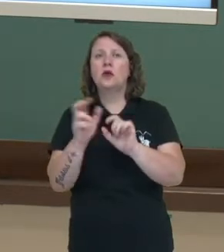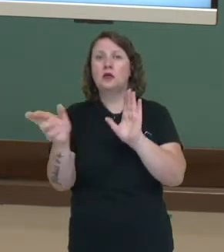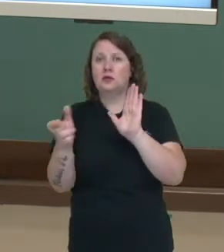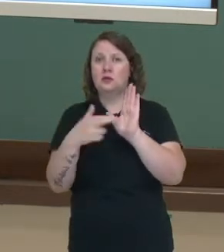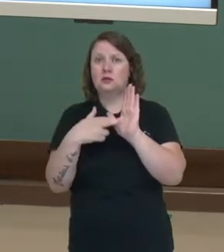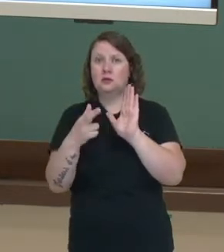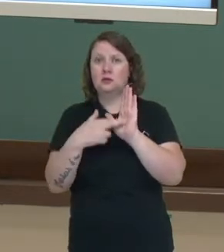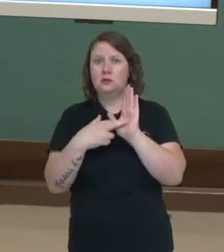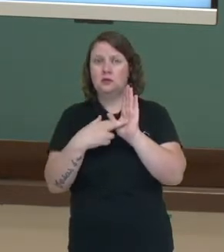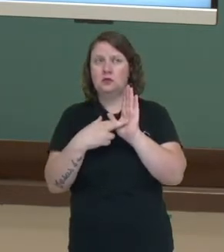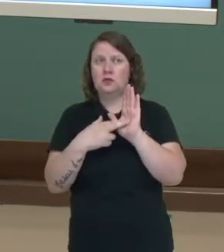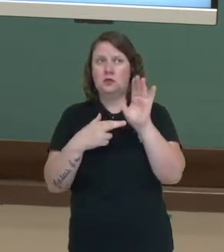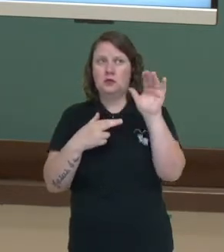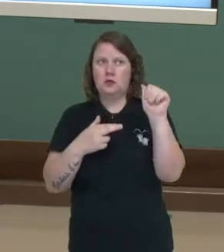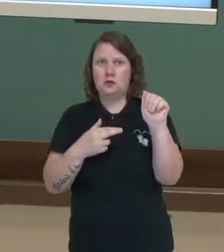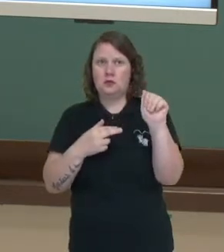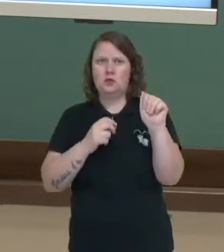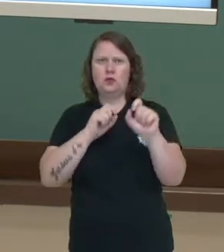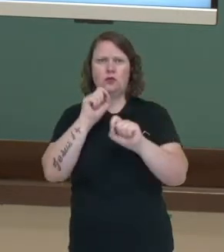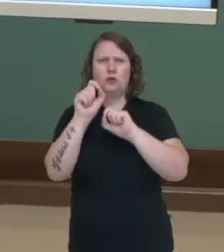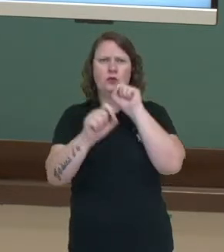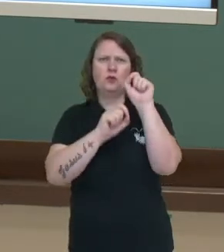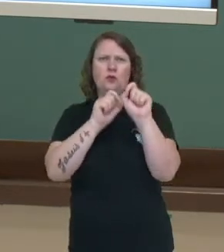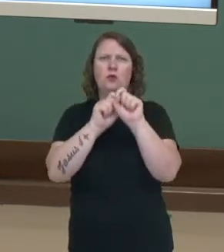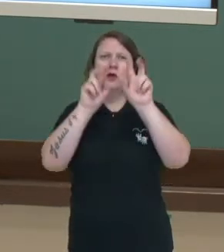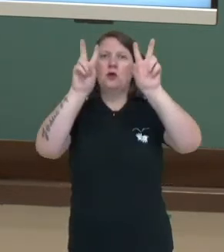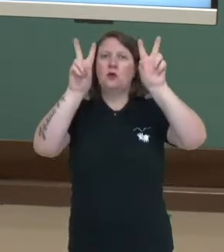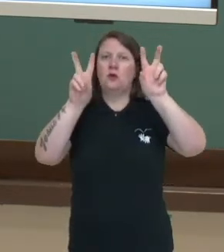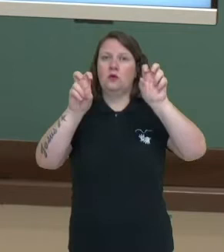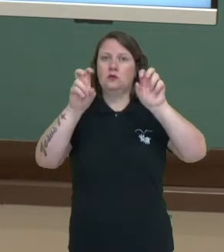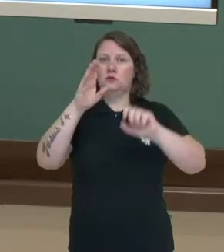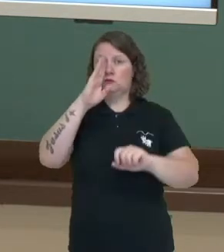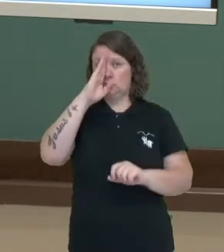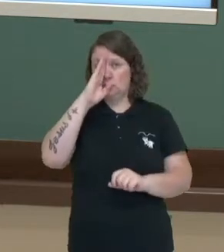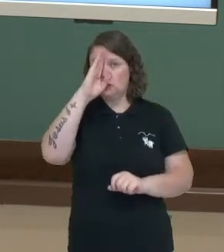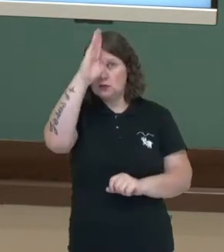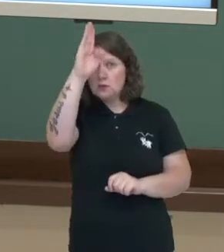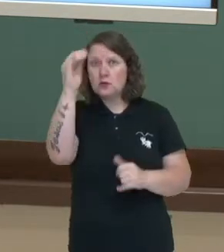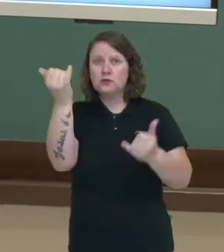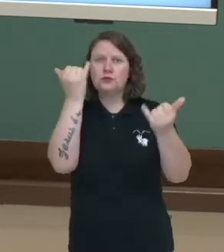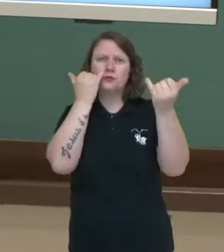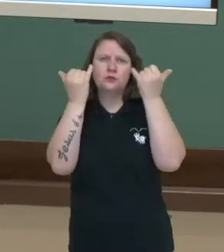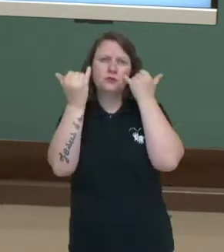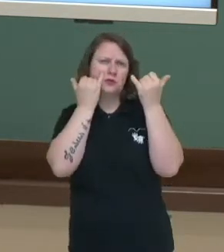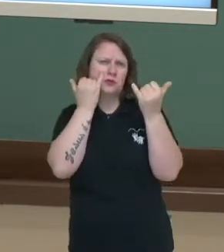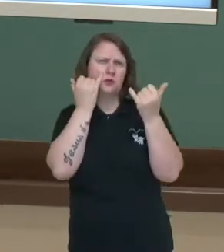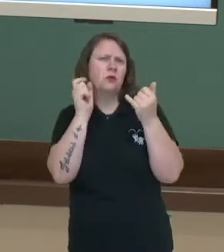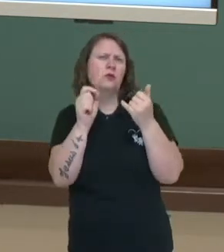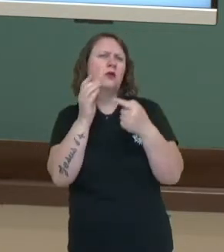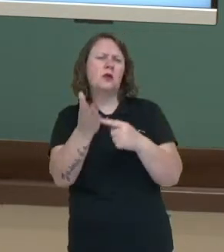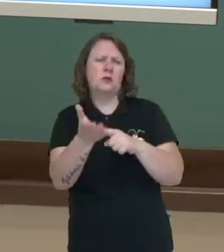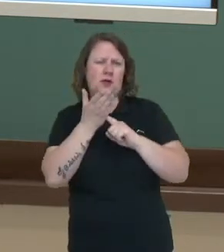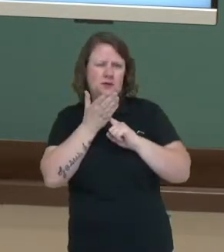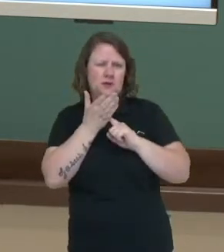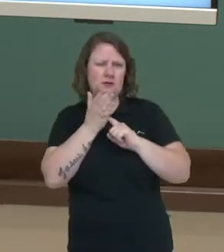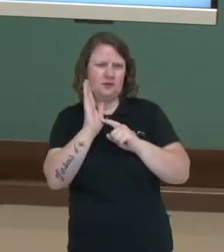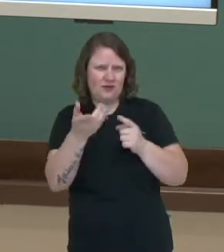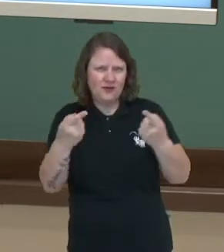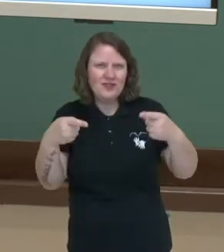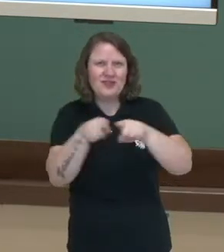resposta para a letra A. Qual é o assunto principal dessa notícia? Do que ela trata? Responda aí.